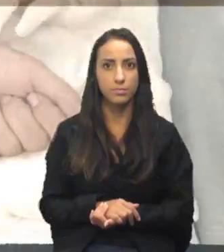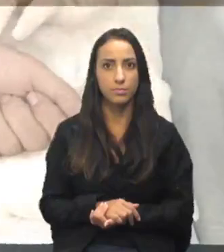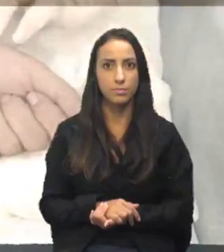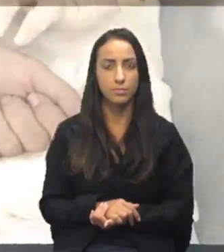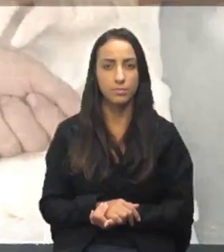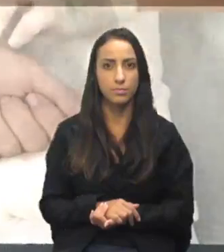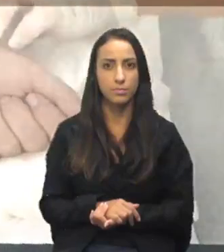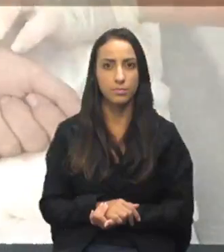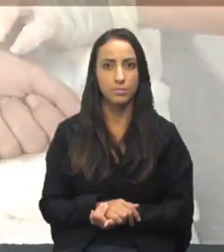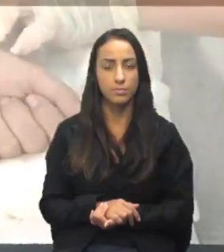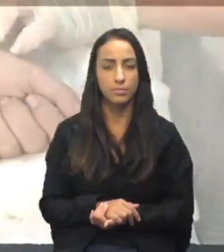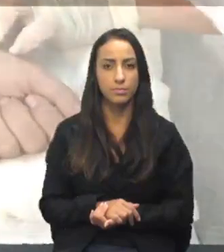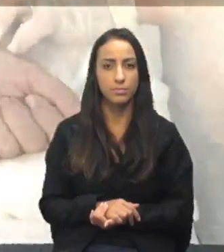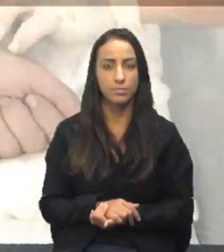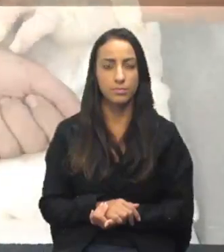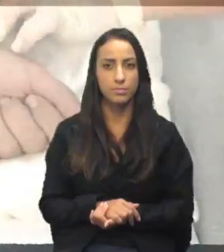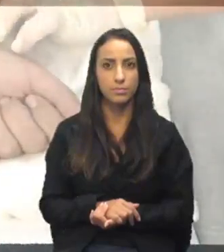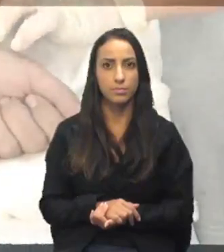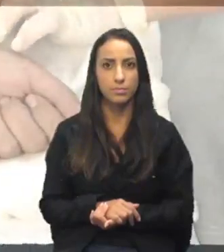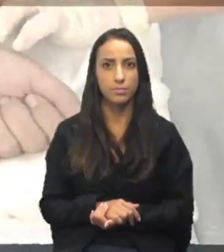na região de punho.